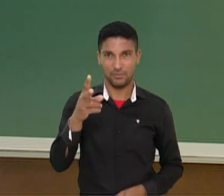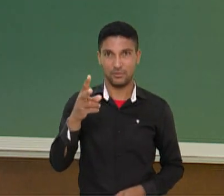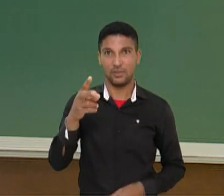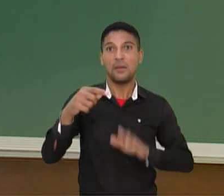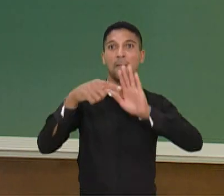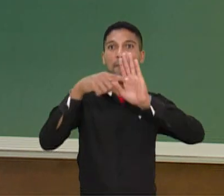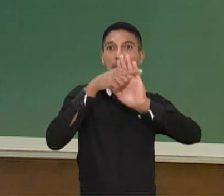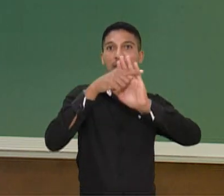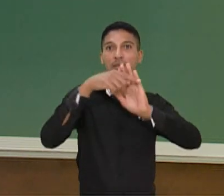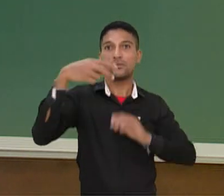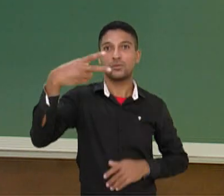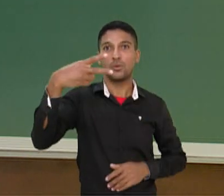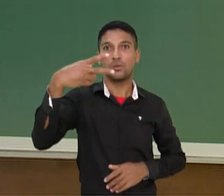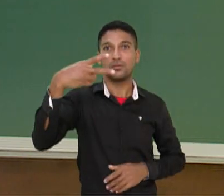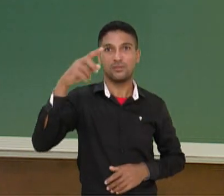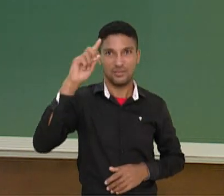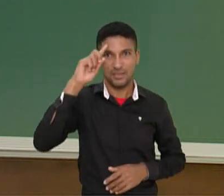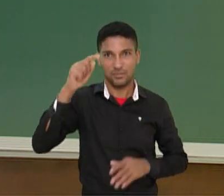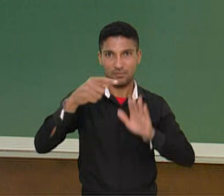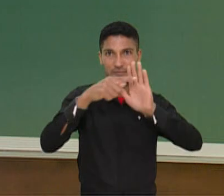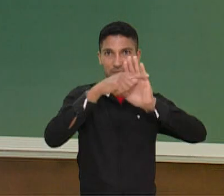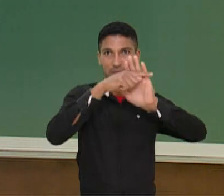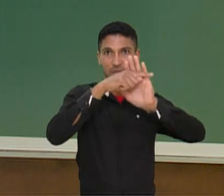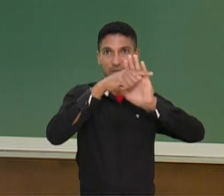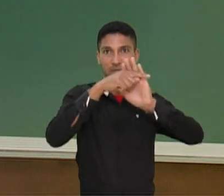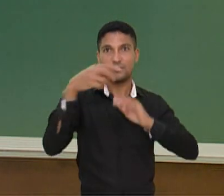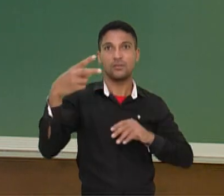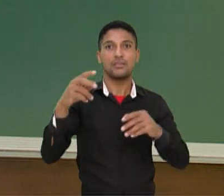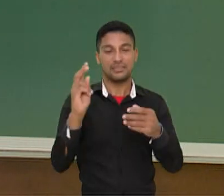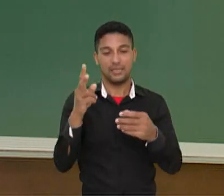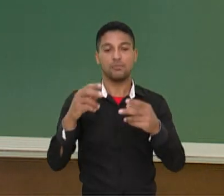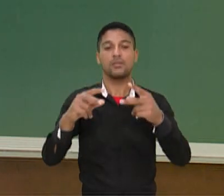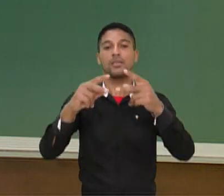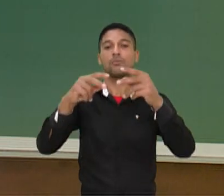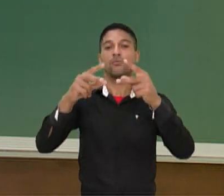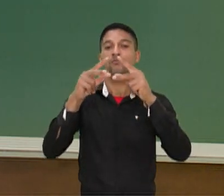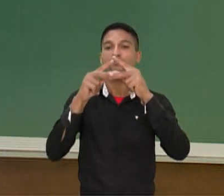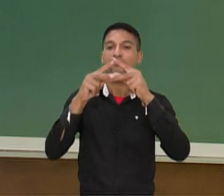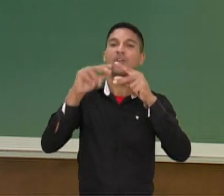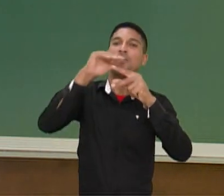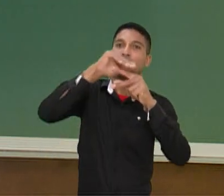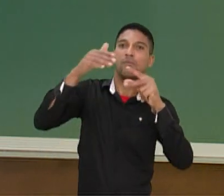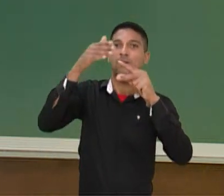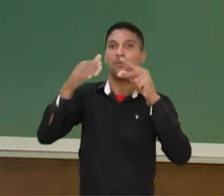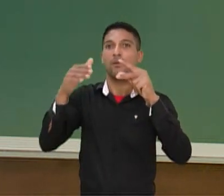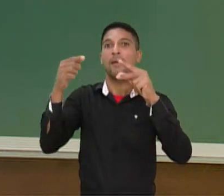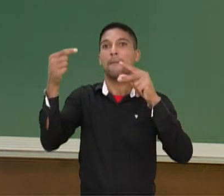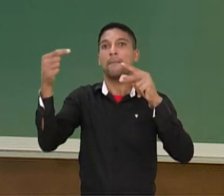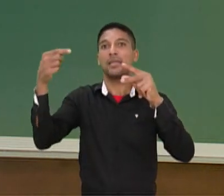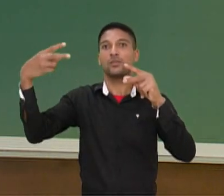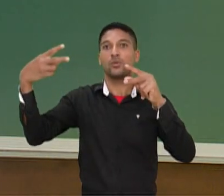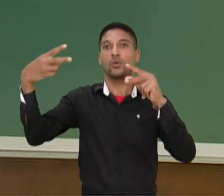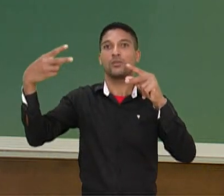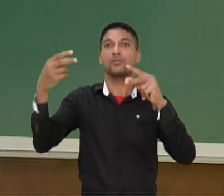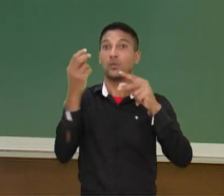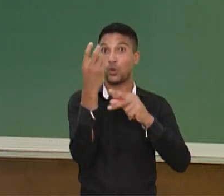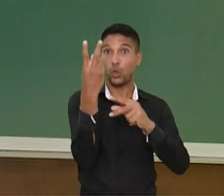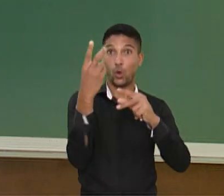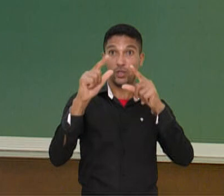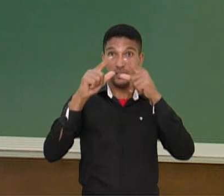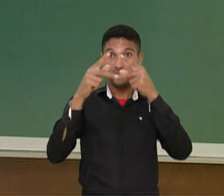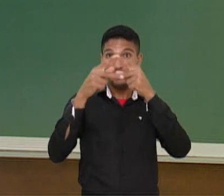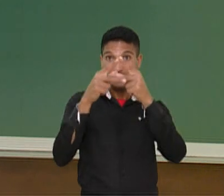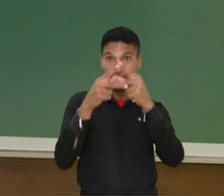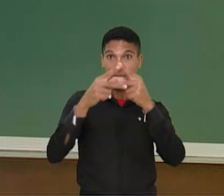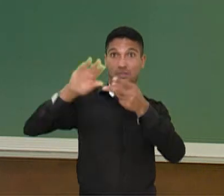ter 4 triângulos ali, tá bom? Então, 4 vezes 180, a soma dos ângulos